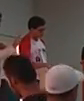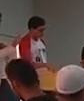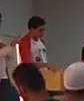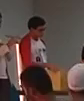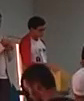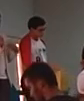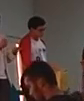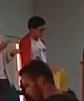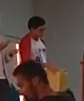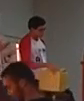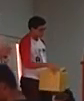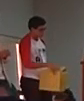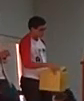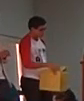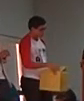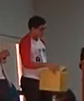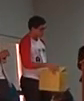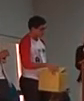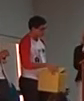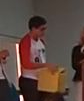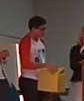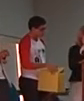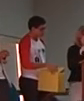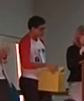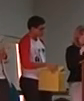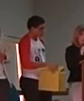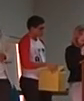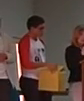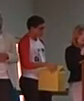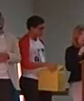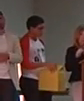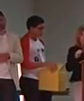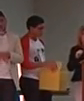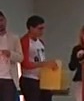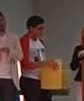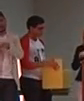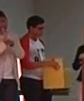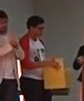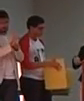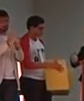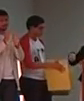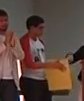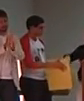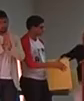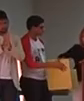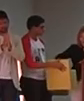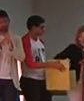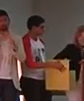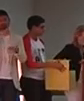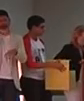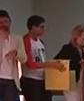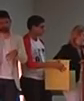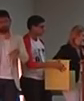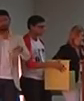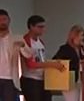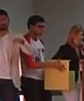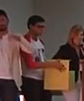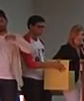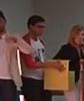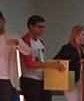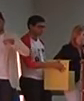tréplica. Então, eu conto com a colaboração de vocês para que nós mantenhamos o nosso